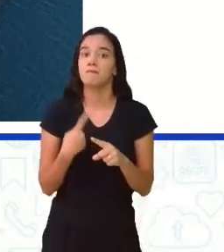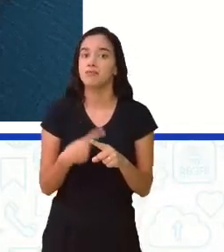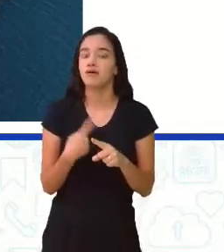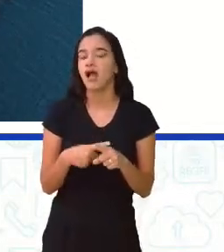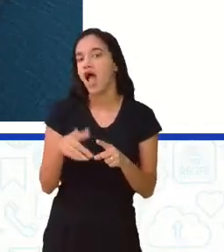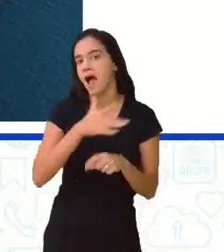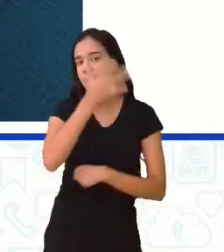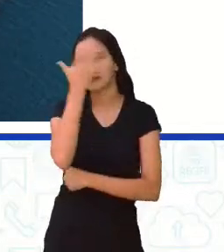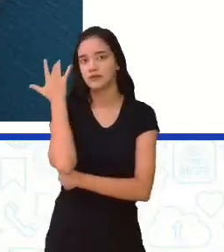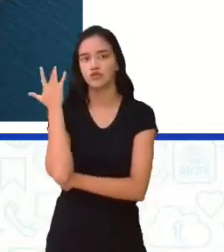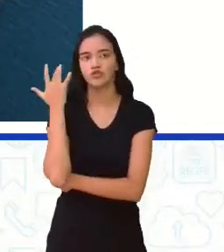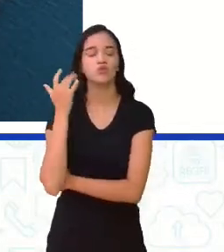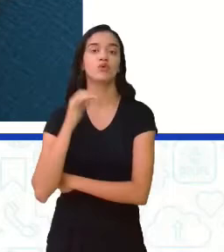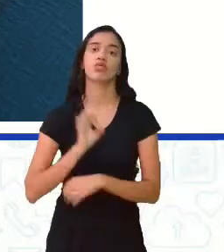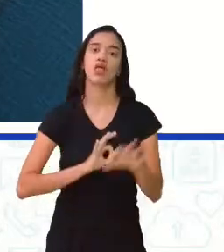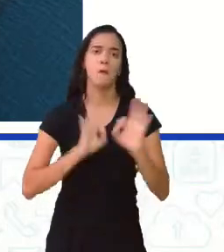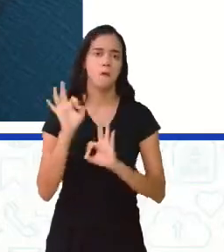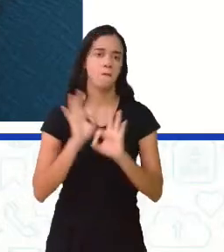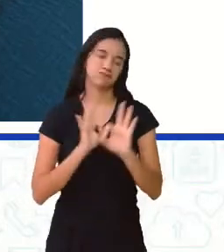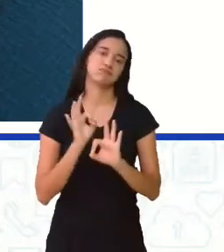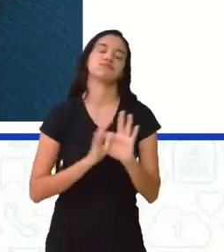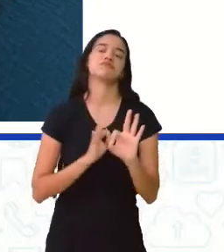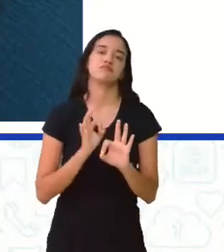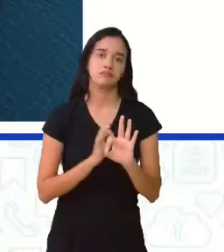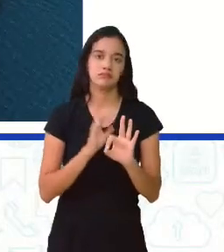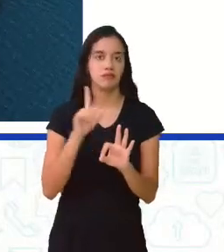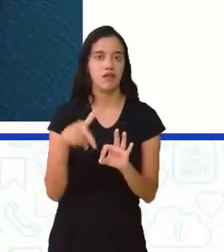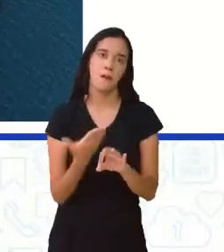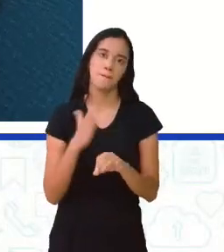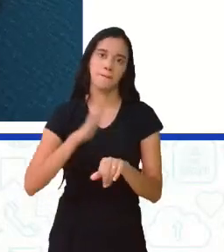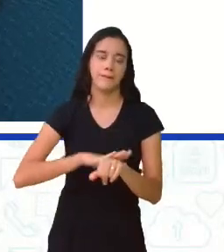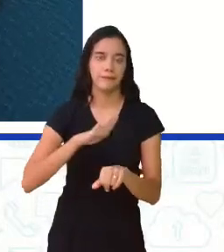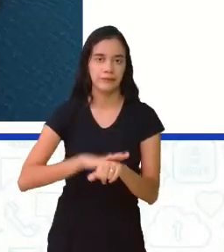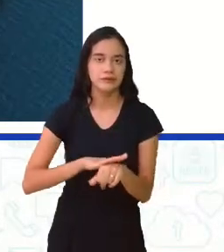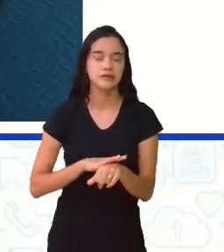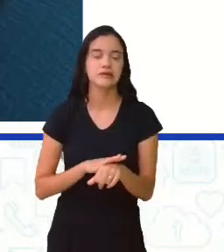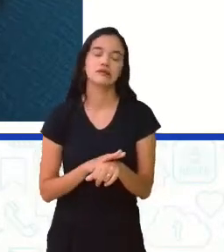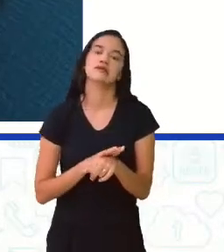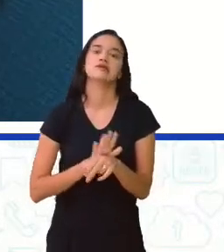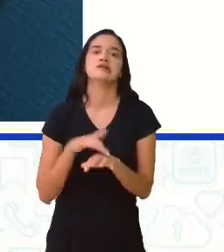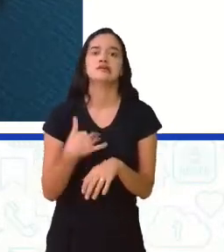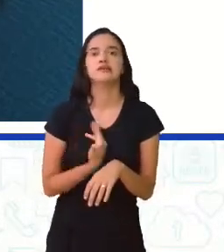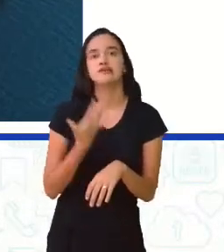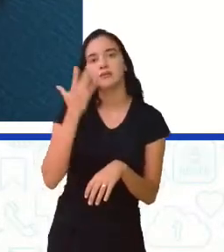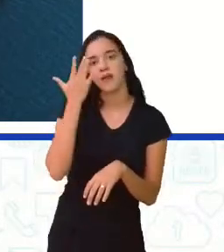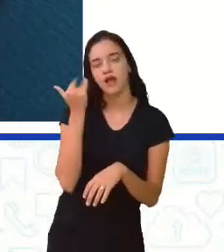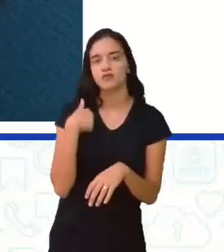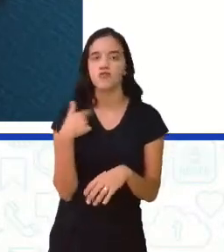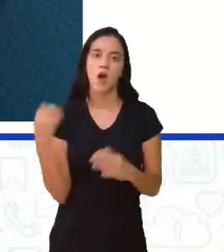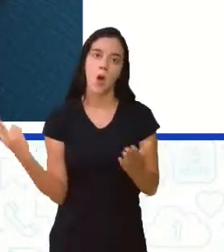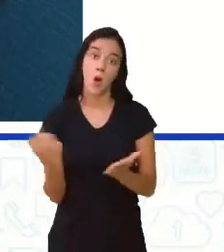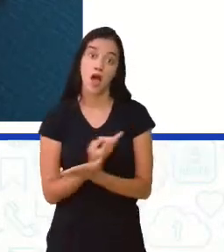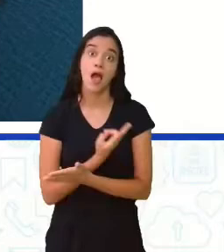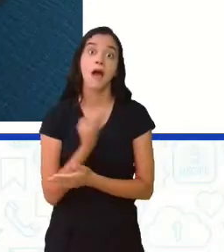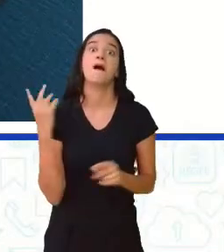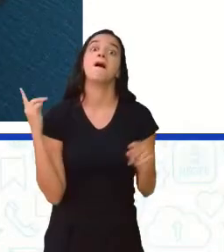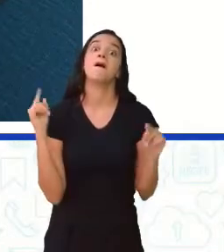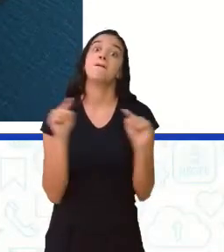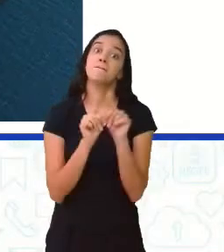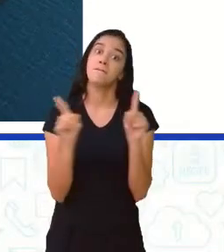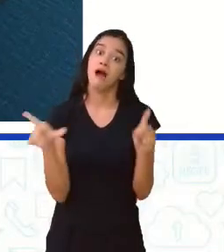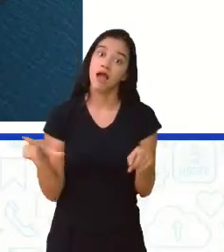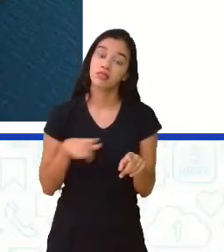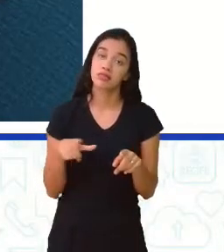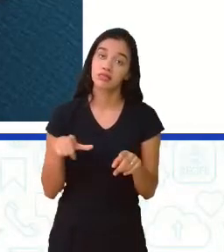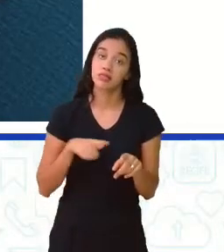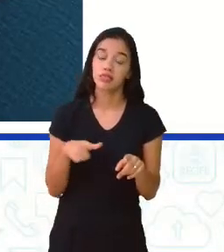as pessoas não estão preparadas, né, para lidar com uma situação dessa, né, sempre acham que não vai acontecer e tudo mais, mas existem boias